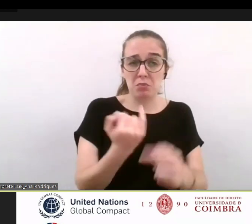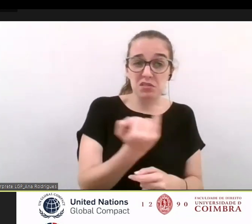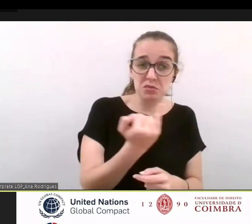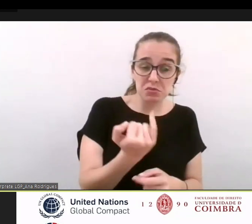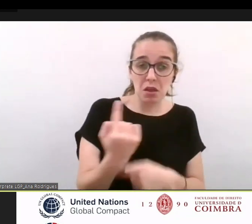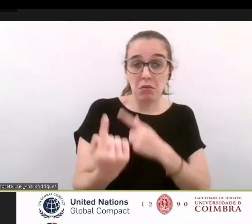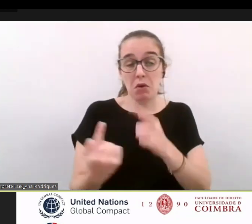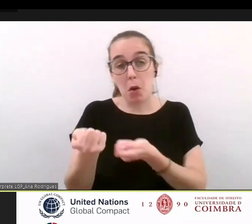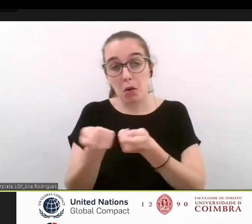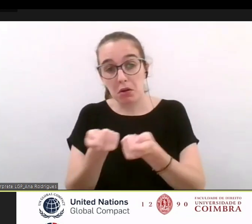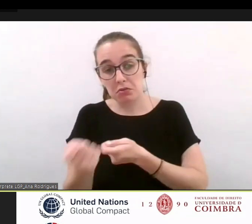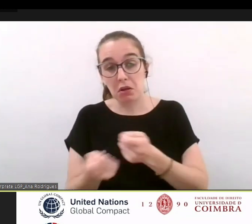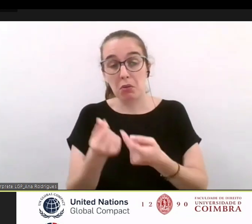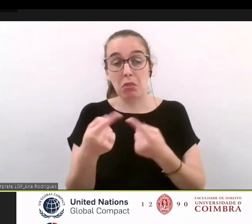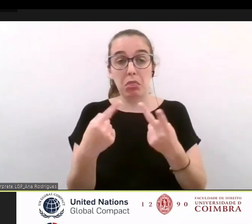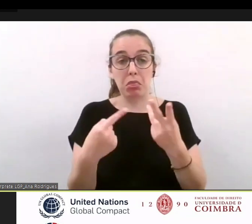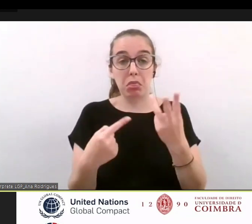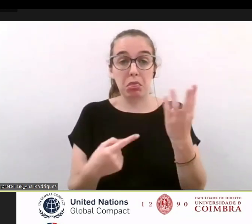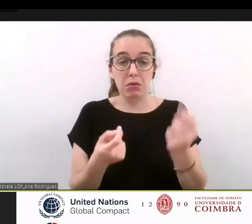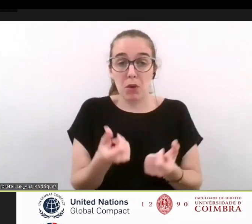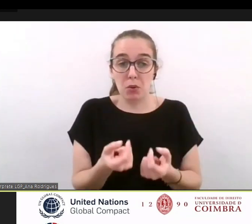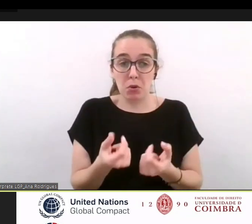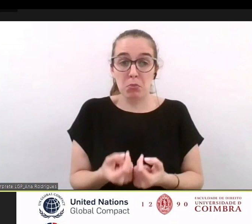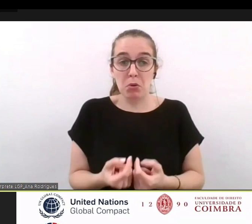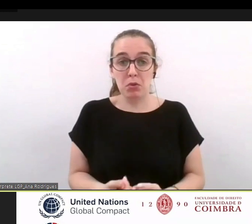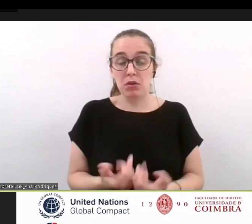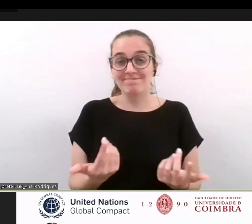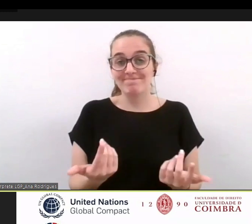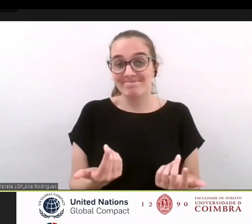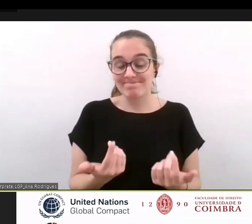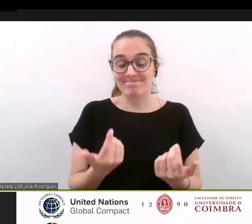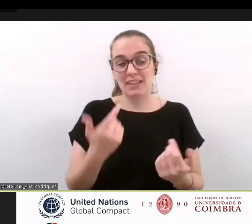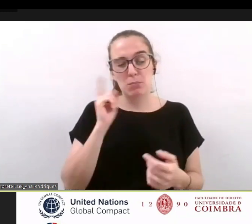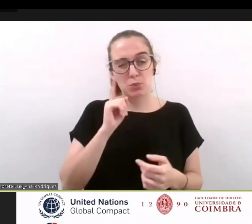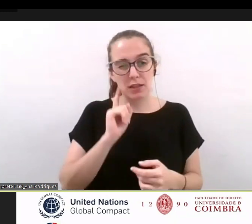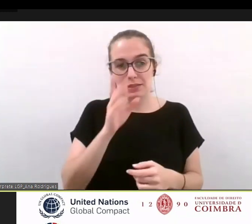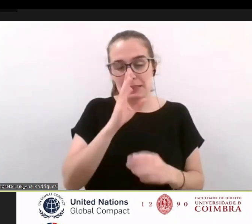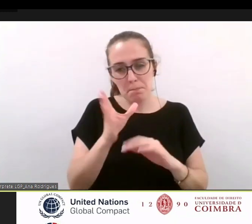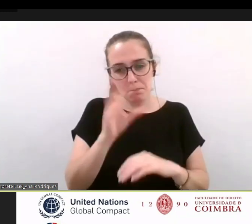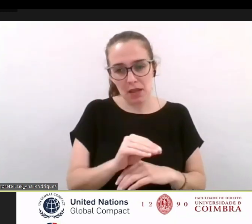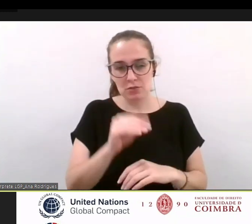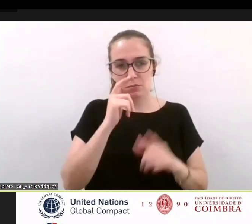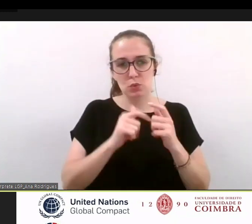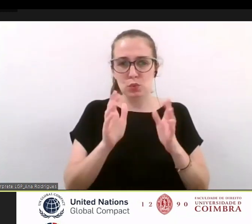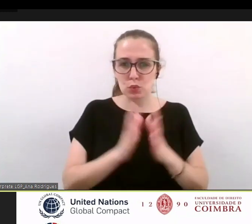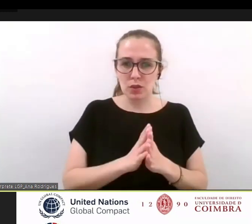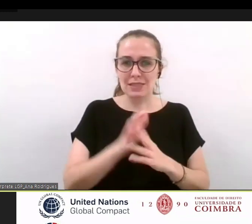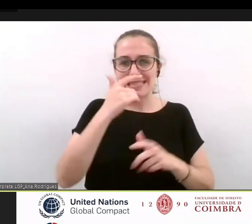algumas organizações não governamentais que têm essa missão e que, portanto, se envolvem, mas era importante que todos nós, como cidadãos,